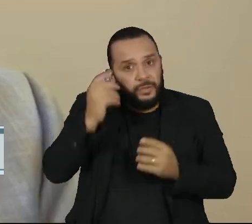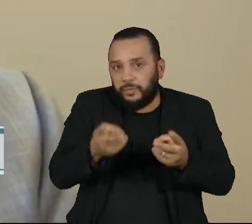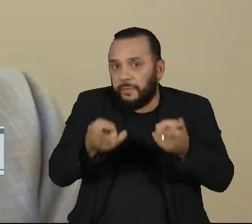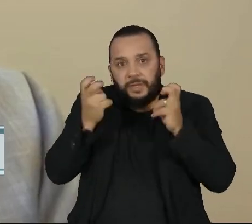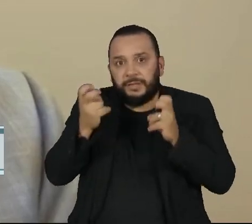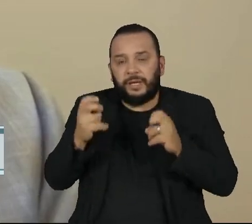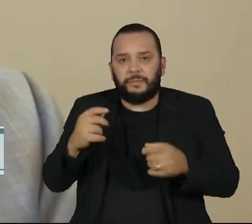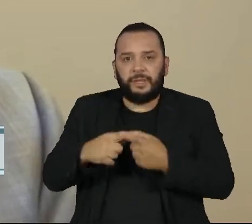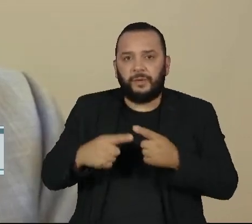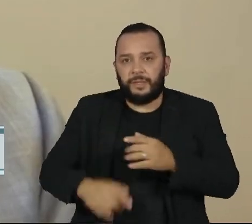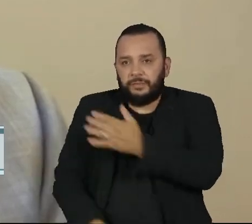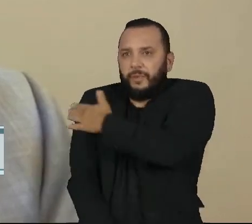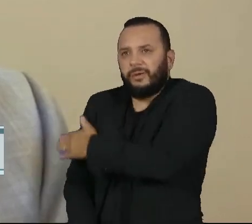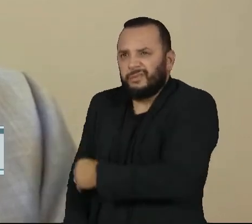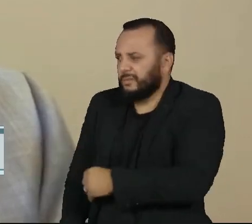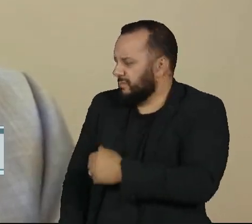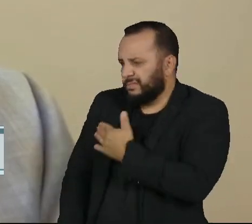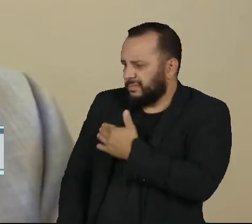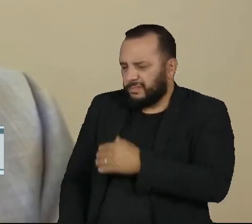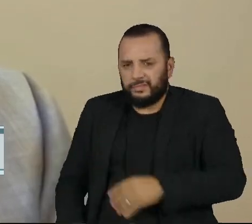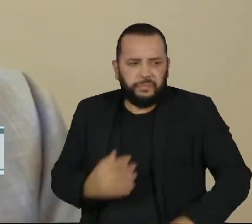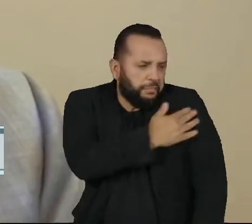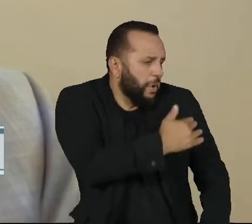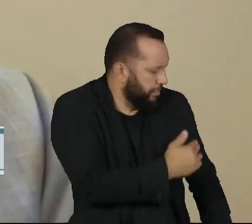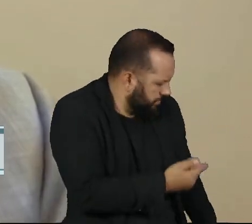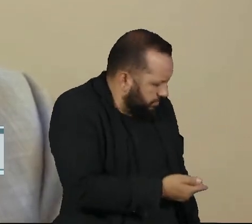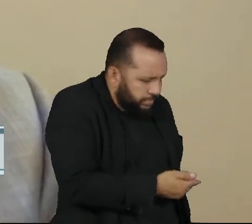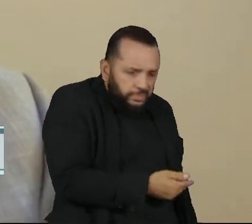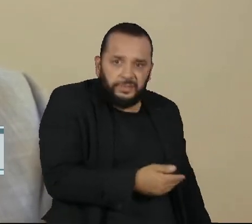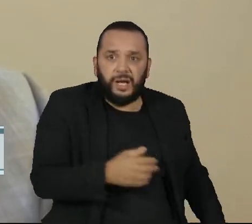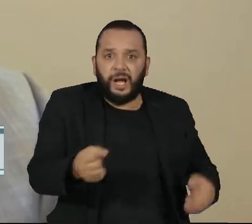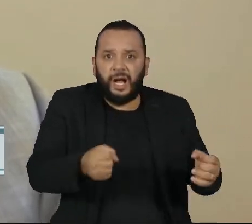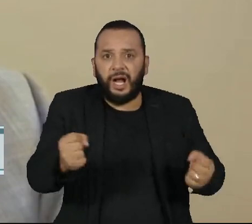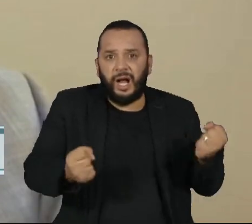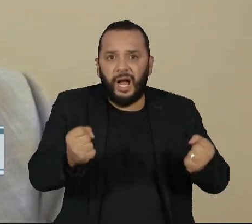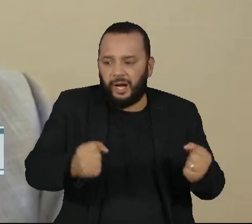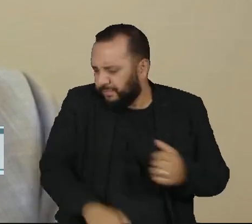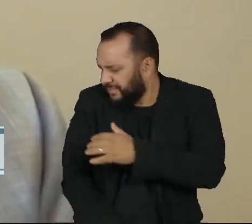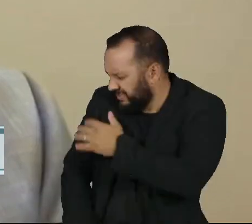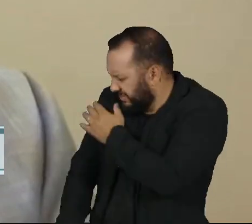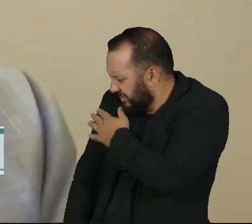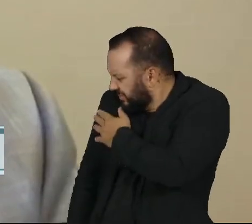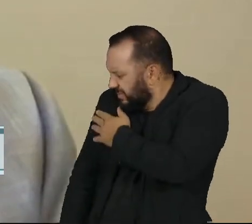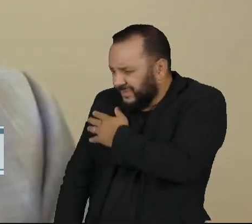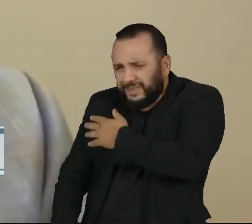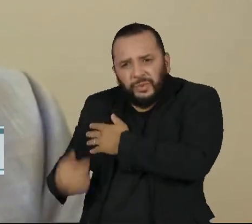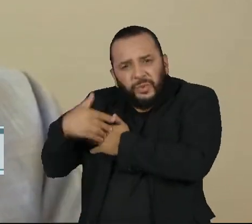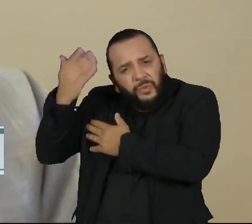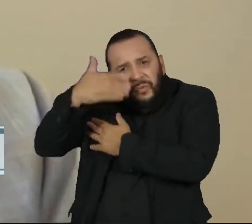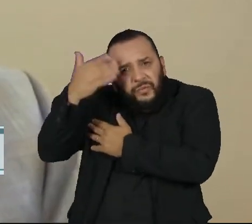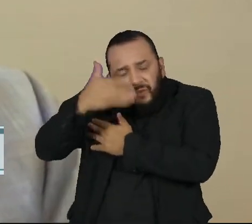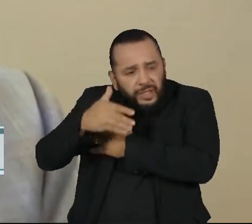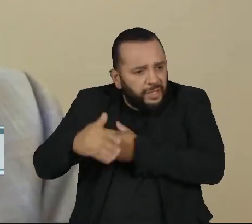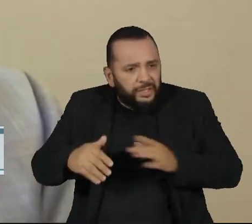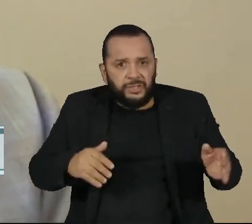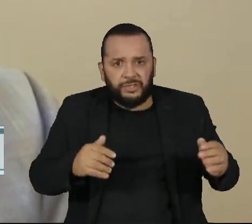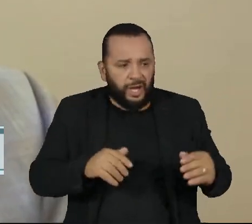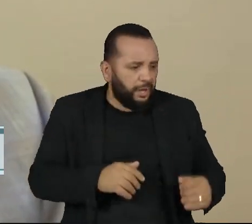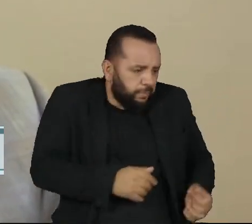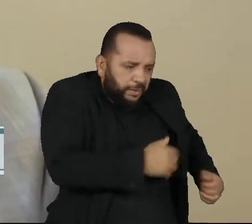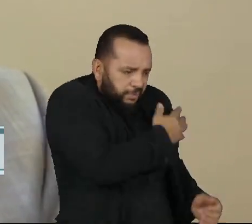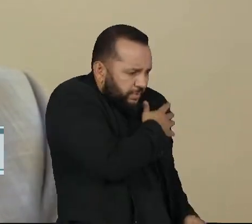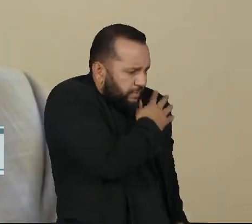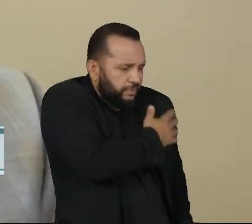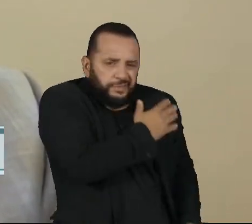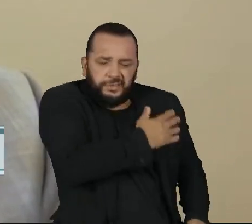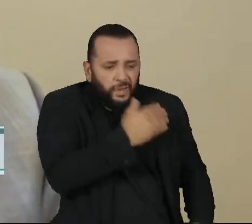começa a esbarrar nas coisas. Bater numa prateleira, bater no carro, na pilastra do prédio, bater o retrovisor do carro quando sai